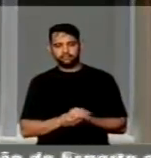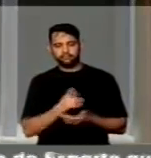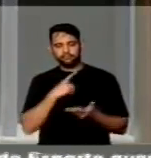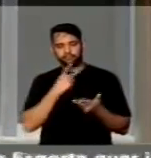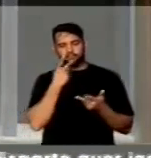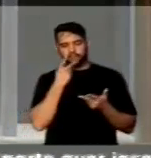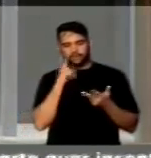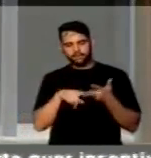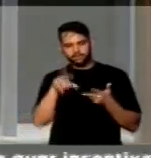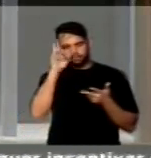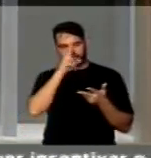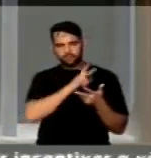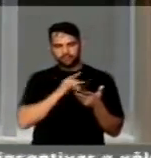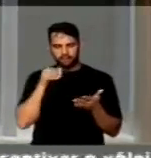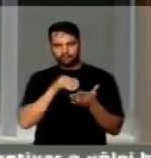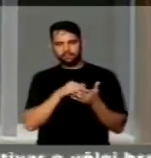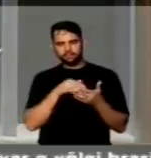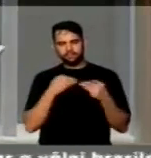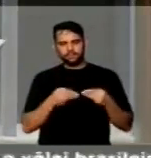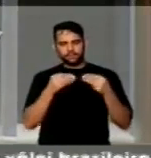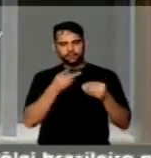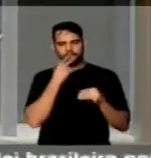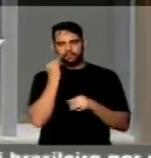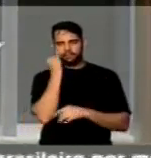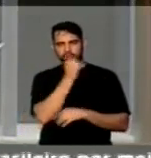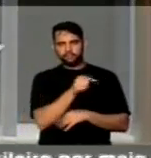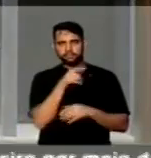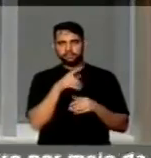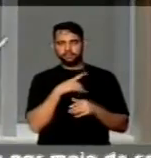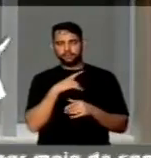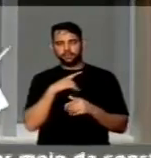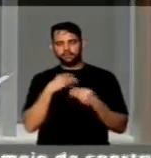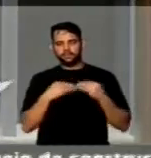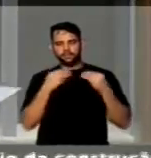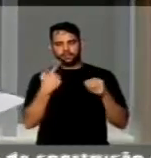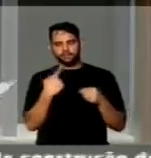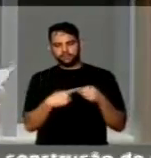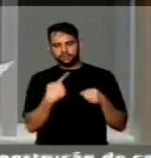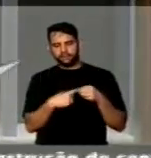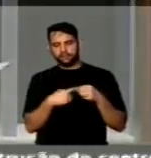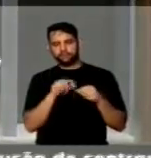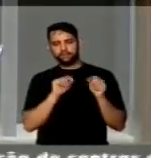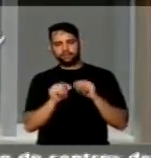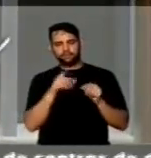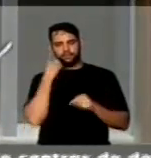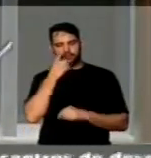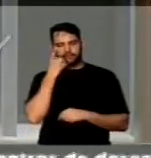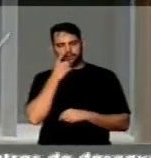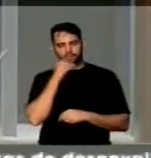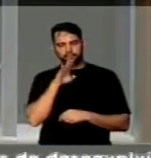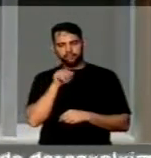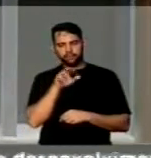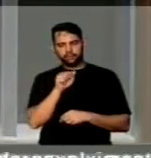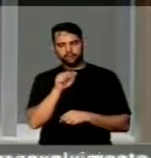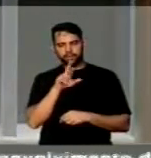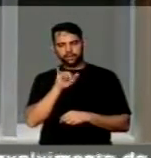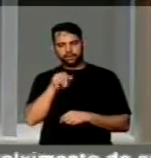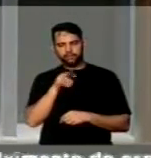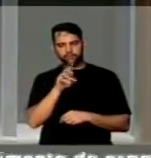E eu quero também, senhor presidente, aí é a última pasta que eu quero me reportar, ao Ministério das Cidades, com o deputado Bruno